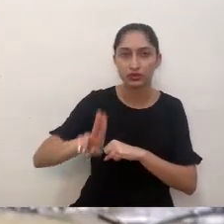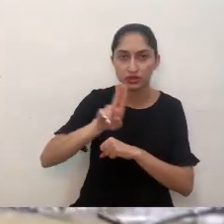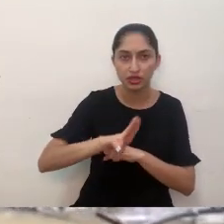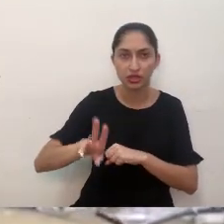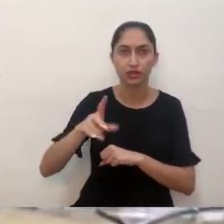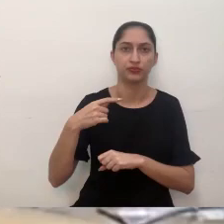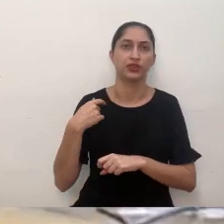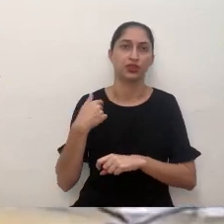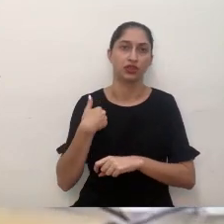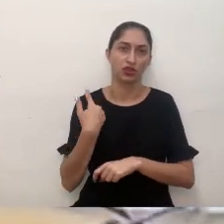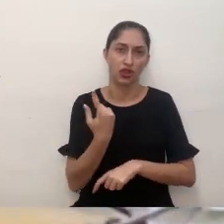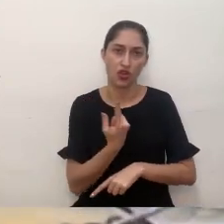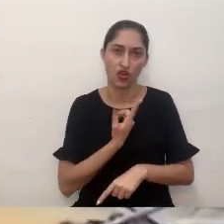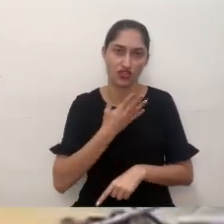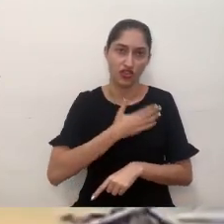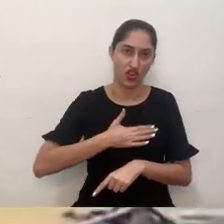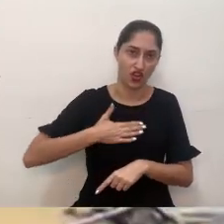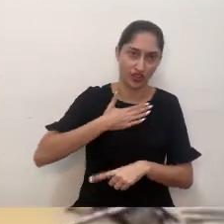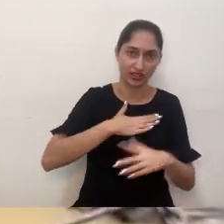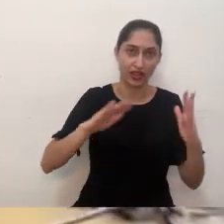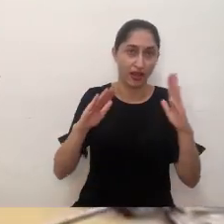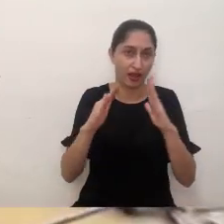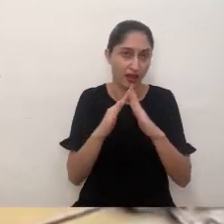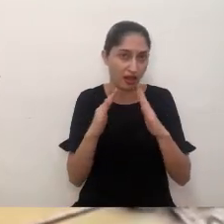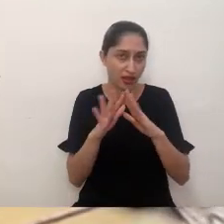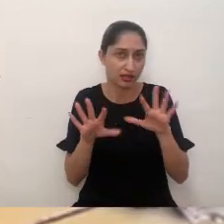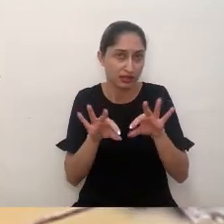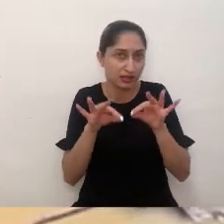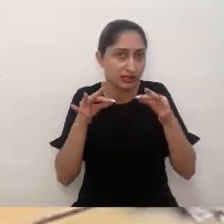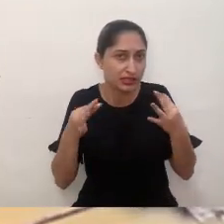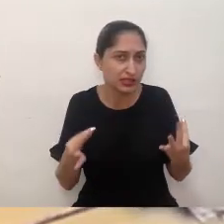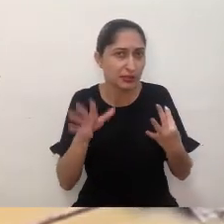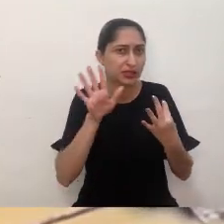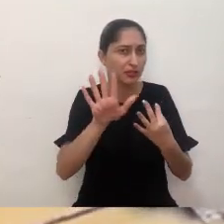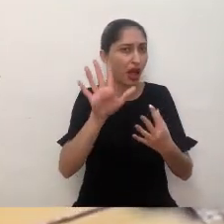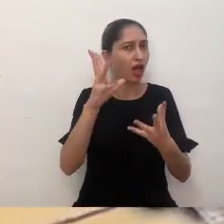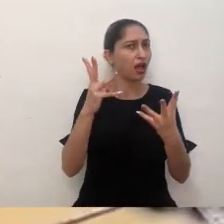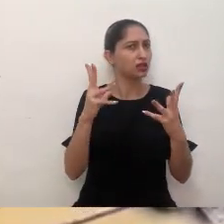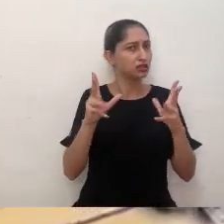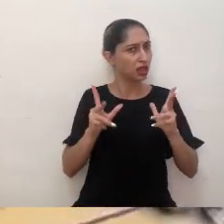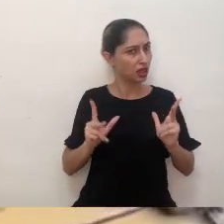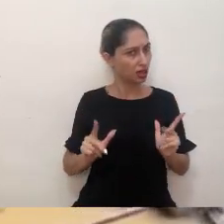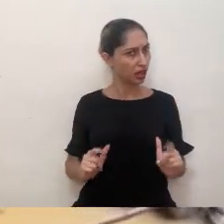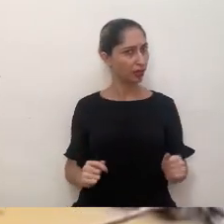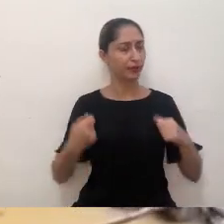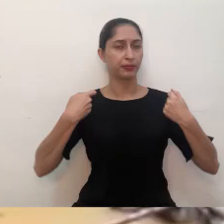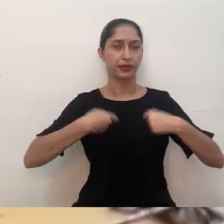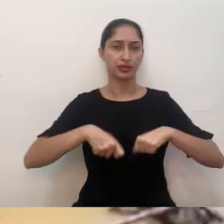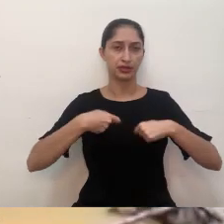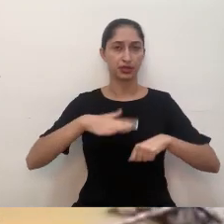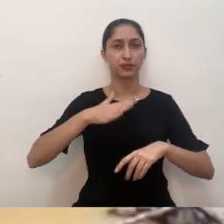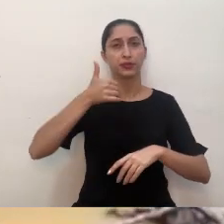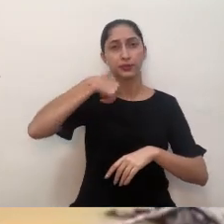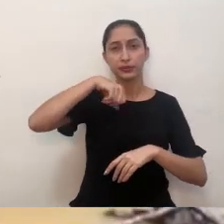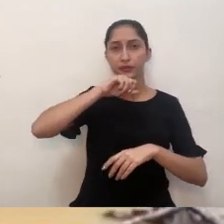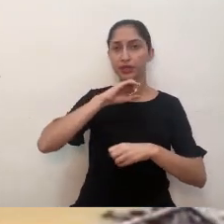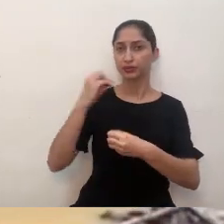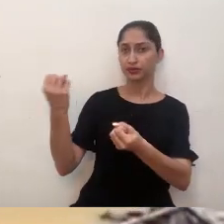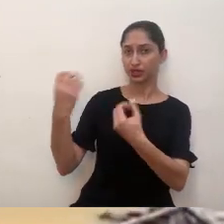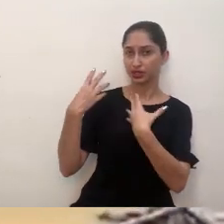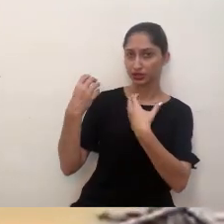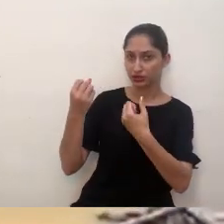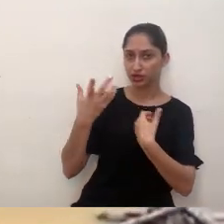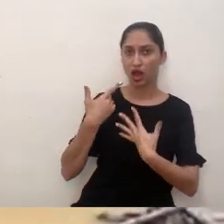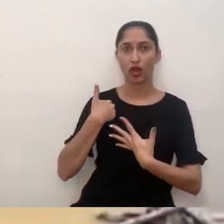gostava de ver a casa bem limpinha, né? Era uma casa simples, mas era muito assiada. E é com ela que eu aprendi a escolher o